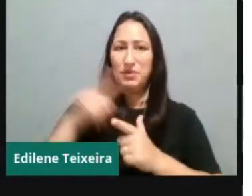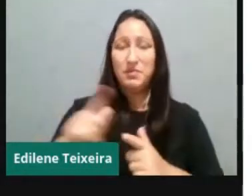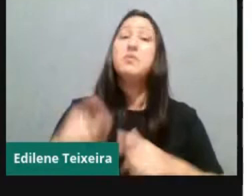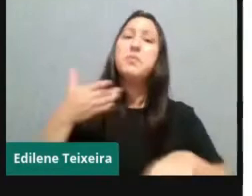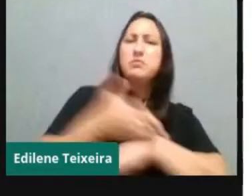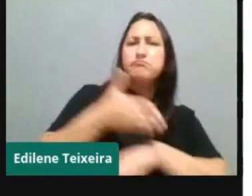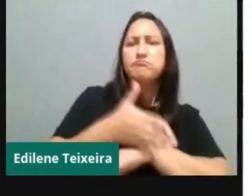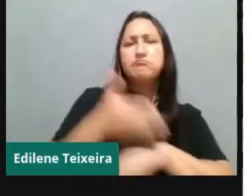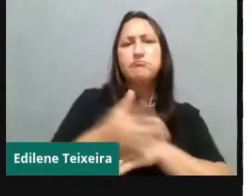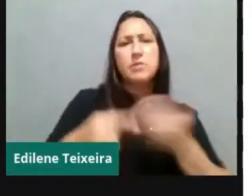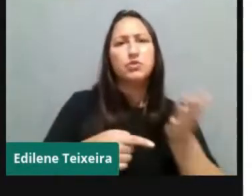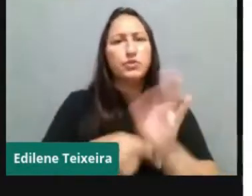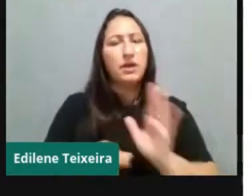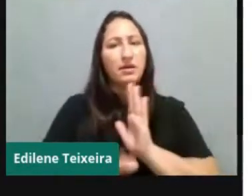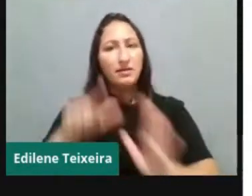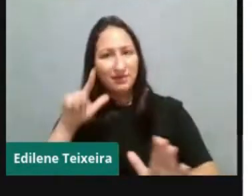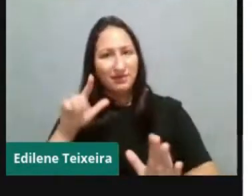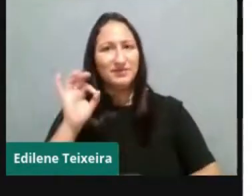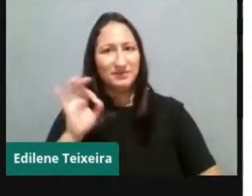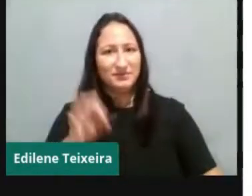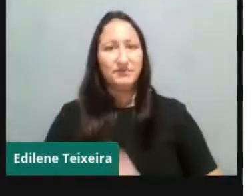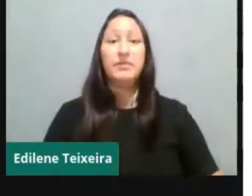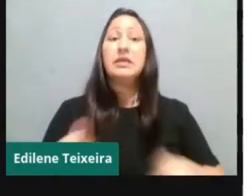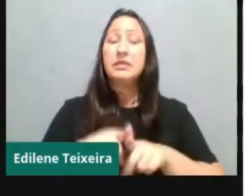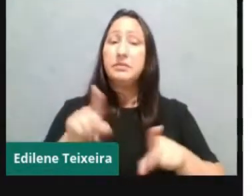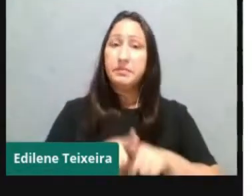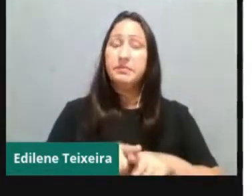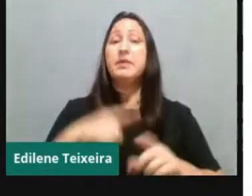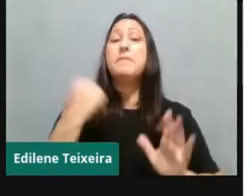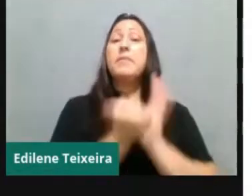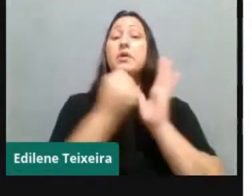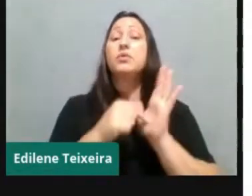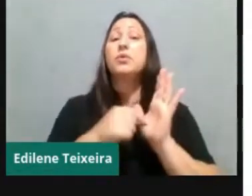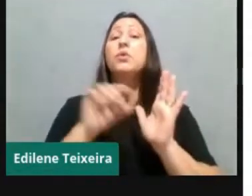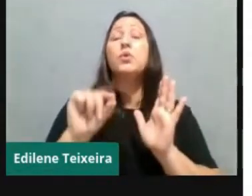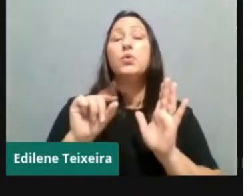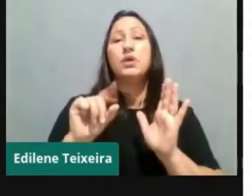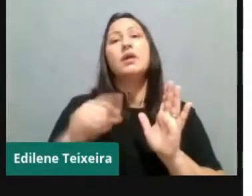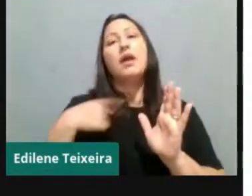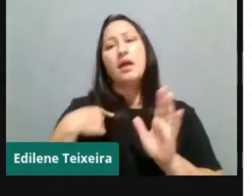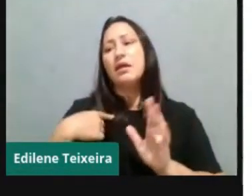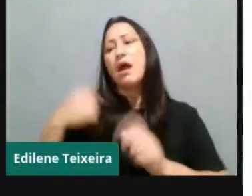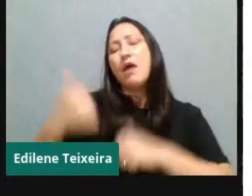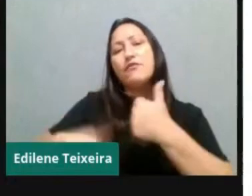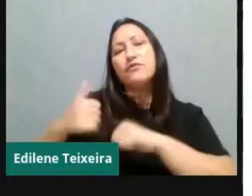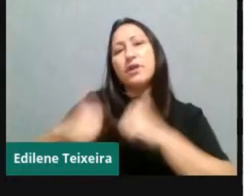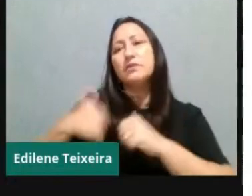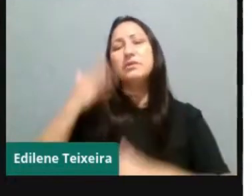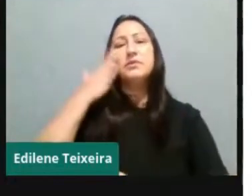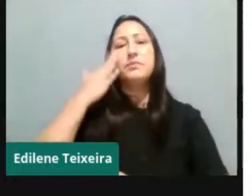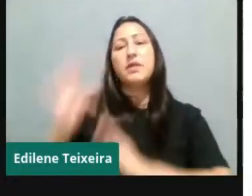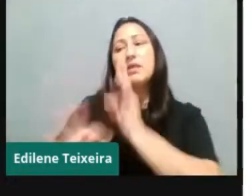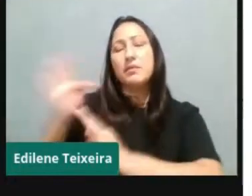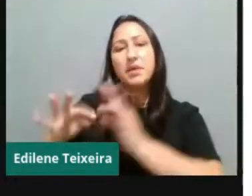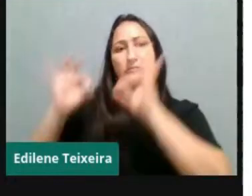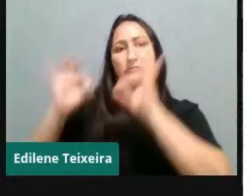E esses biomarcadores, eles podem auxiliar na prevenção do diagnóstico, prognóstico e na escolha do tratamento mais adequado aos pacientes. Há